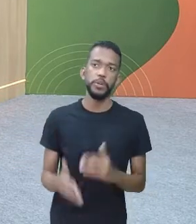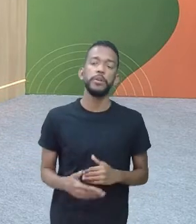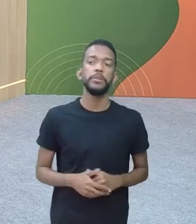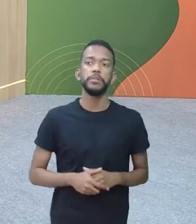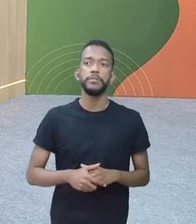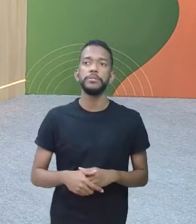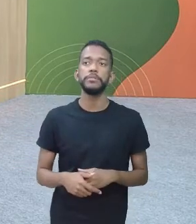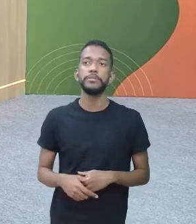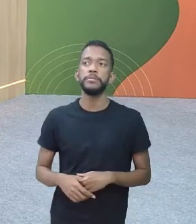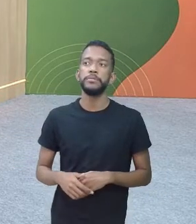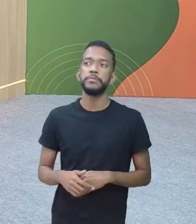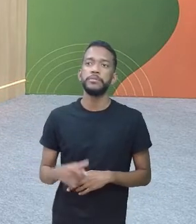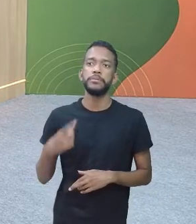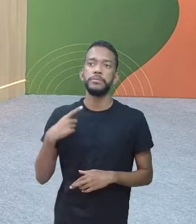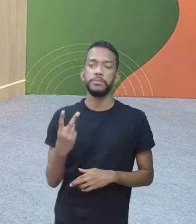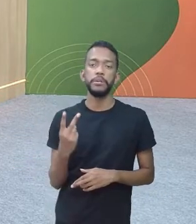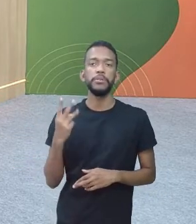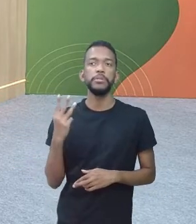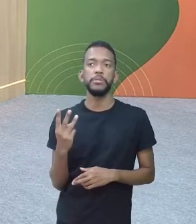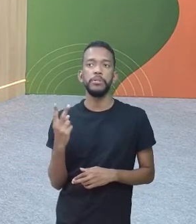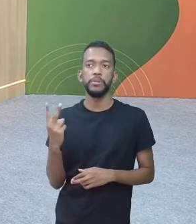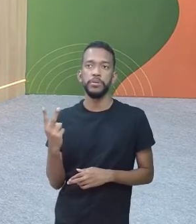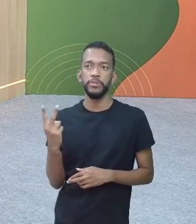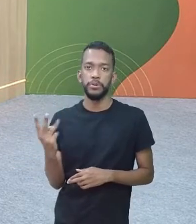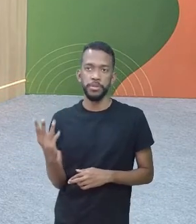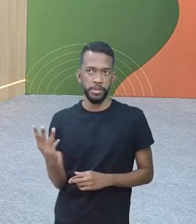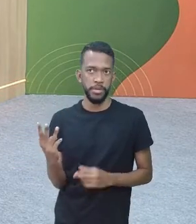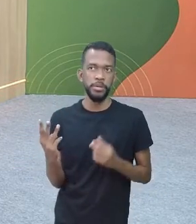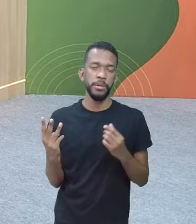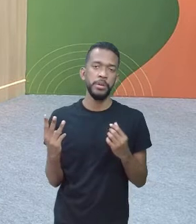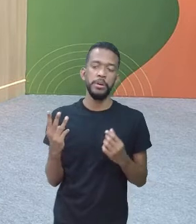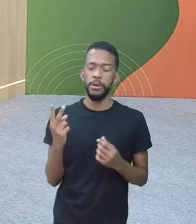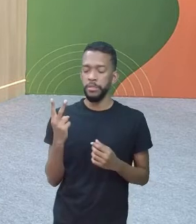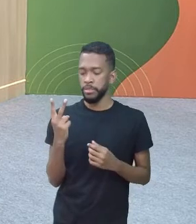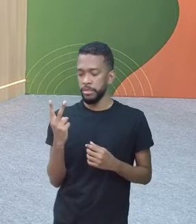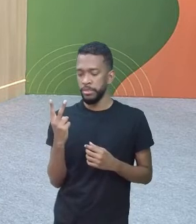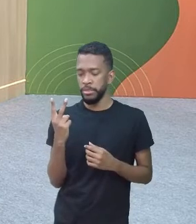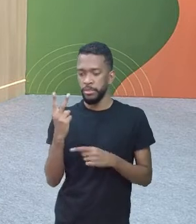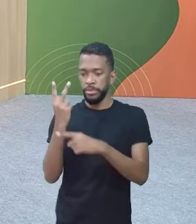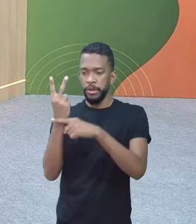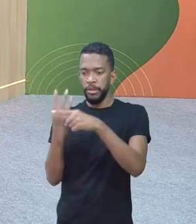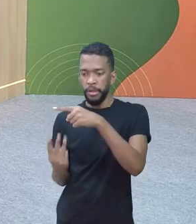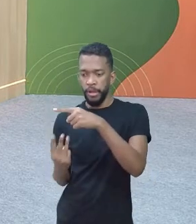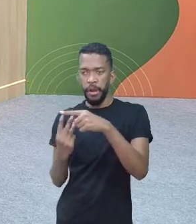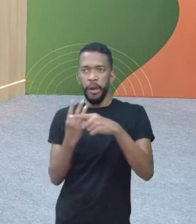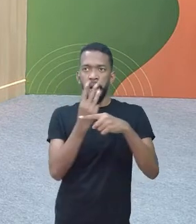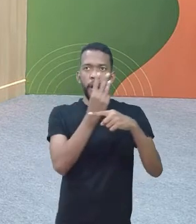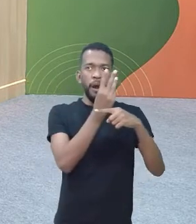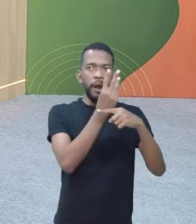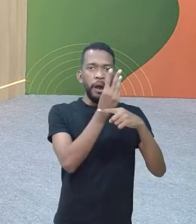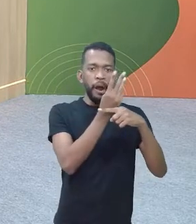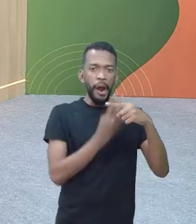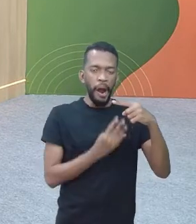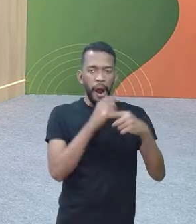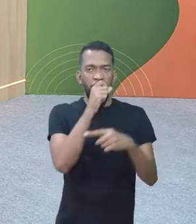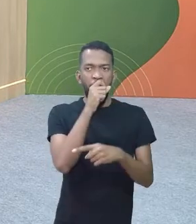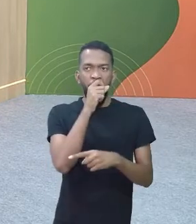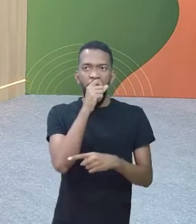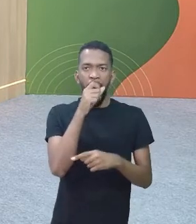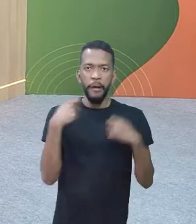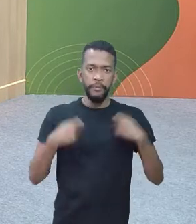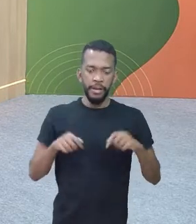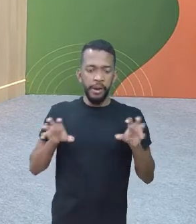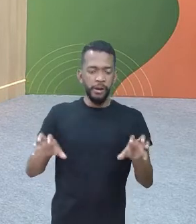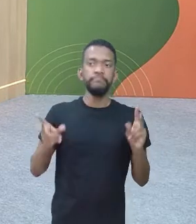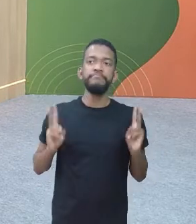tenho 2/3 e 3/4, os denominadores 3 e 4 aqui precisam virar os mesmos